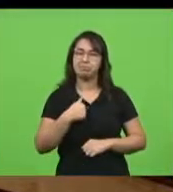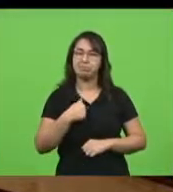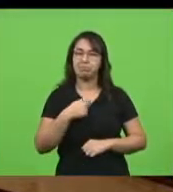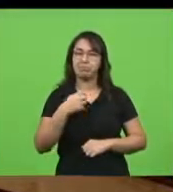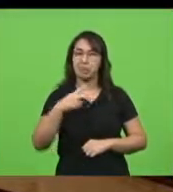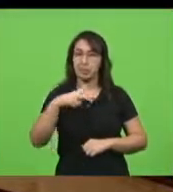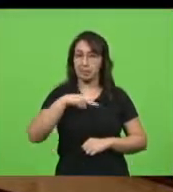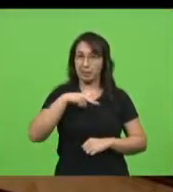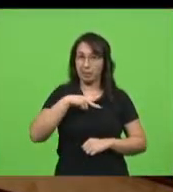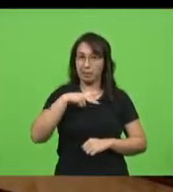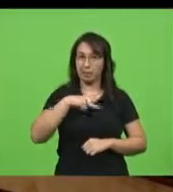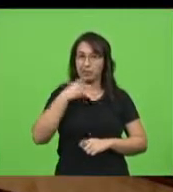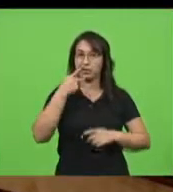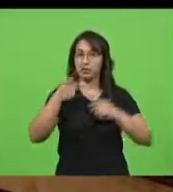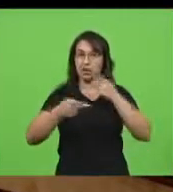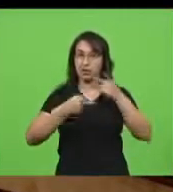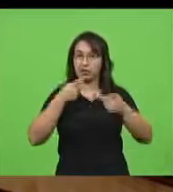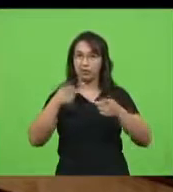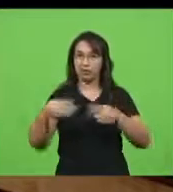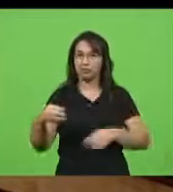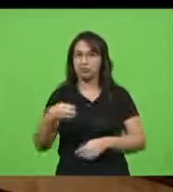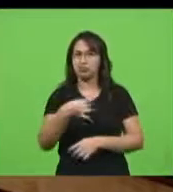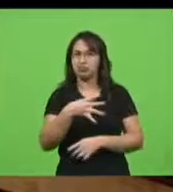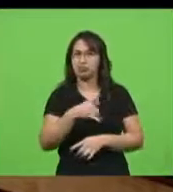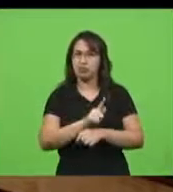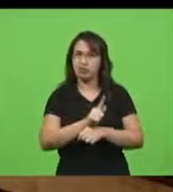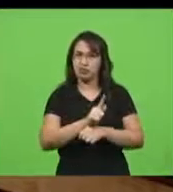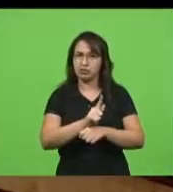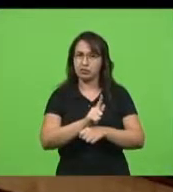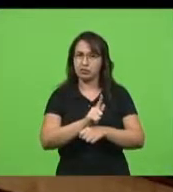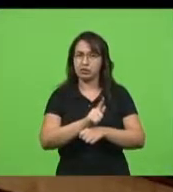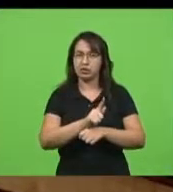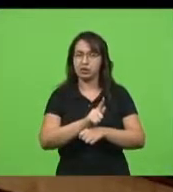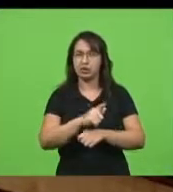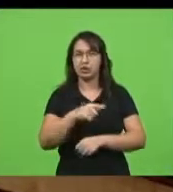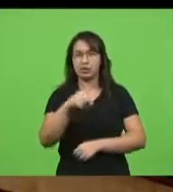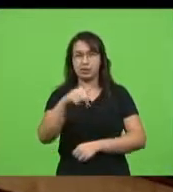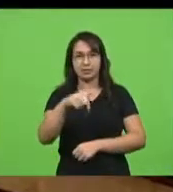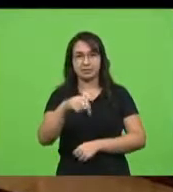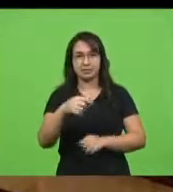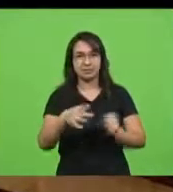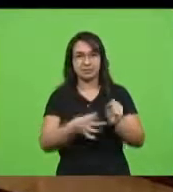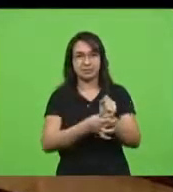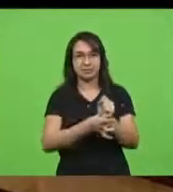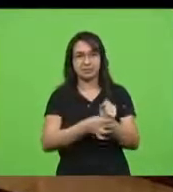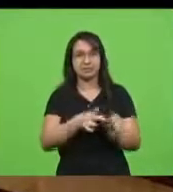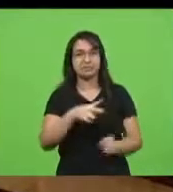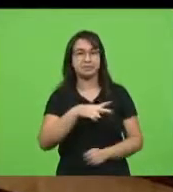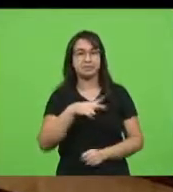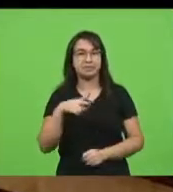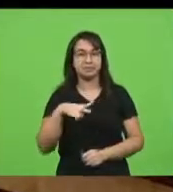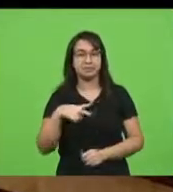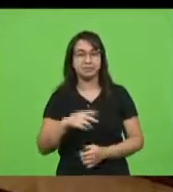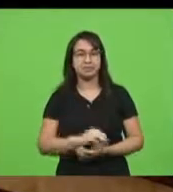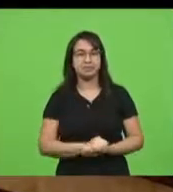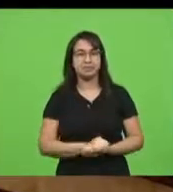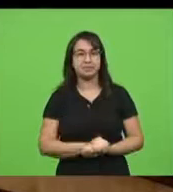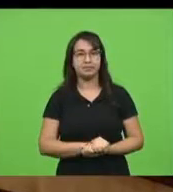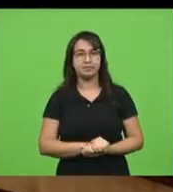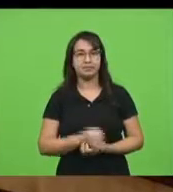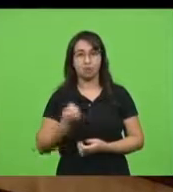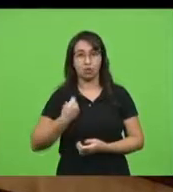particular desse novo formato de gestão da segurança pública. Os números, eles comprovam